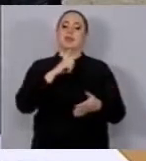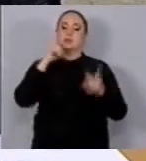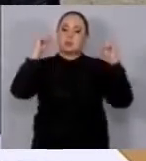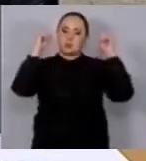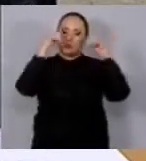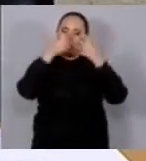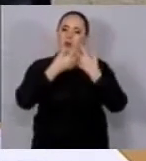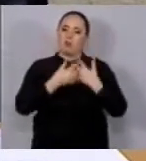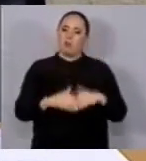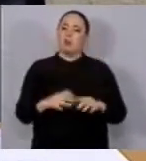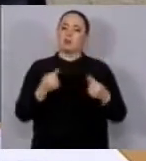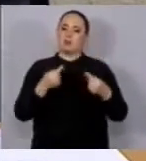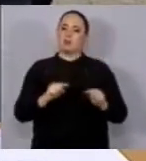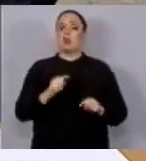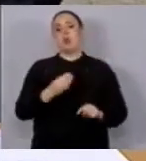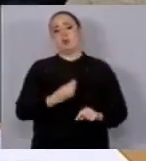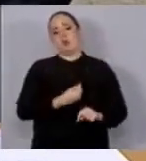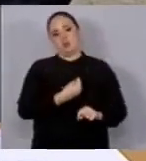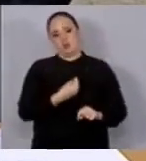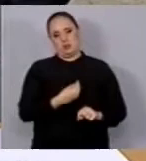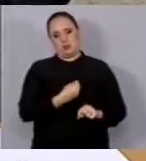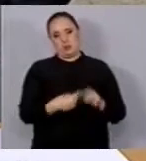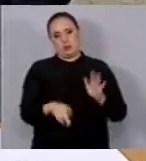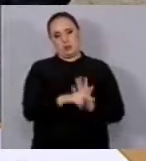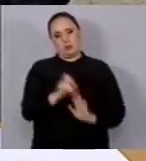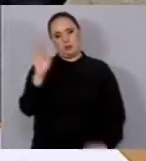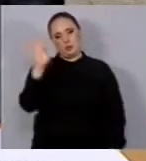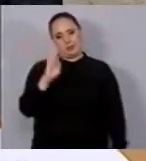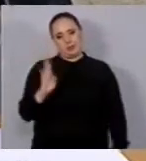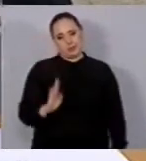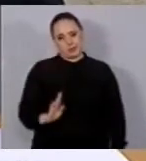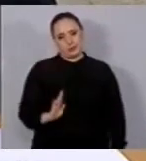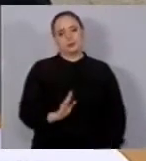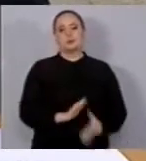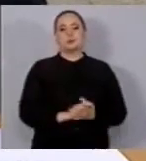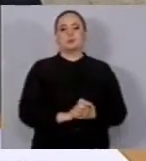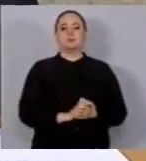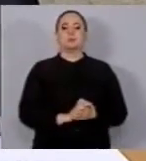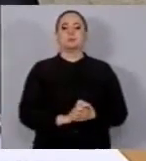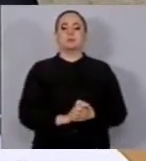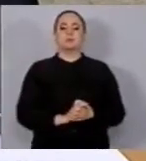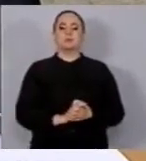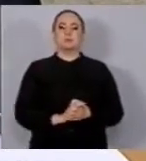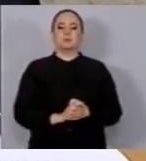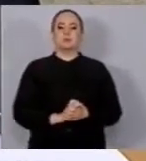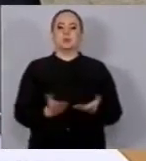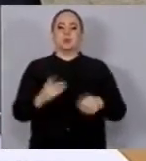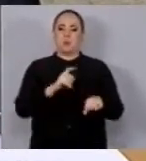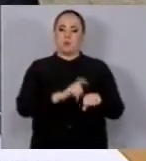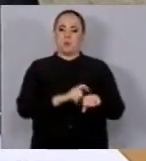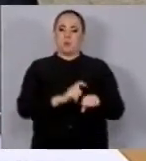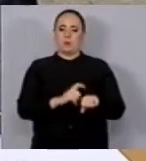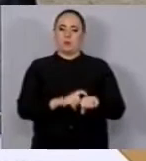complexos desafios na vida institucional do nosso país. São nesses momentos que as